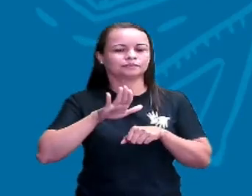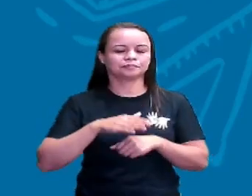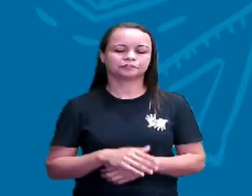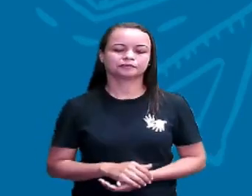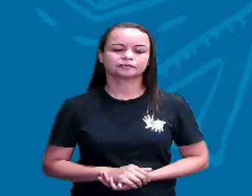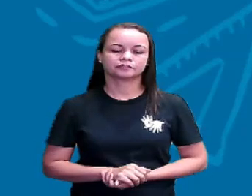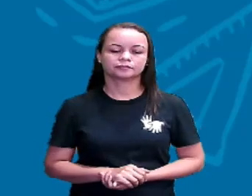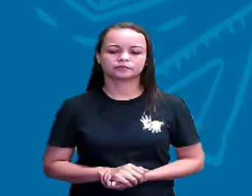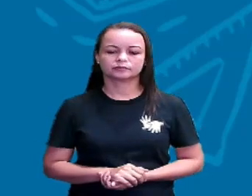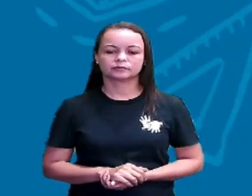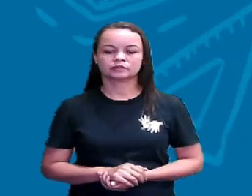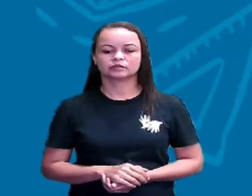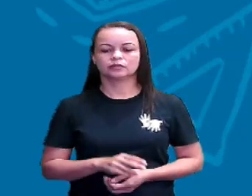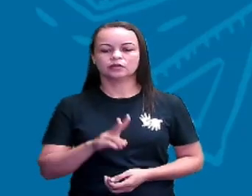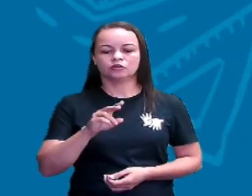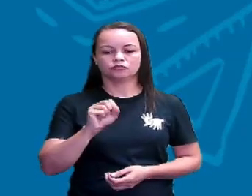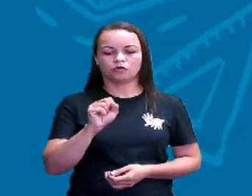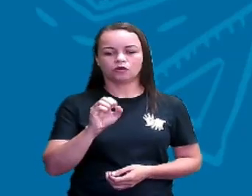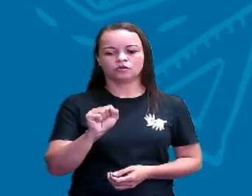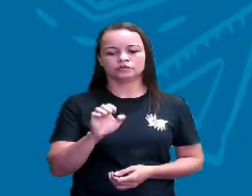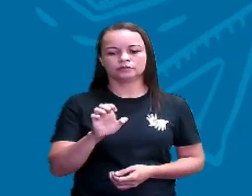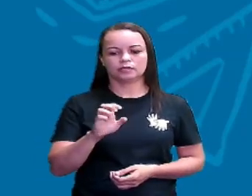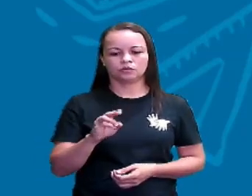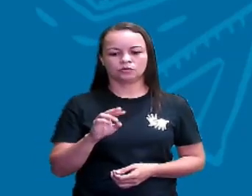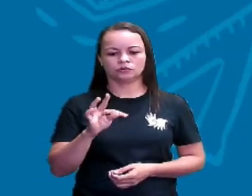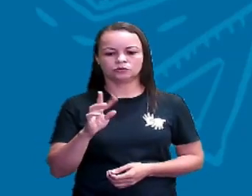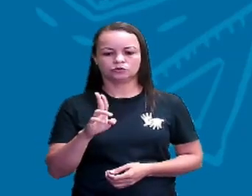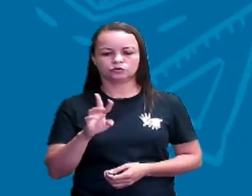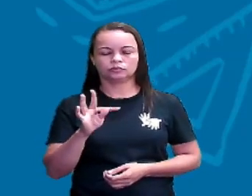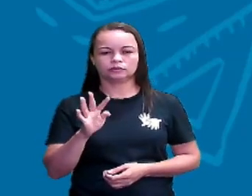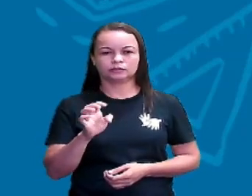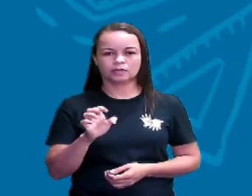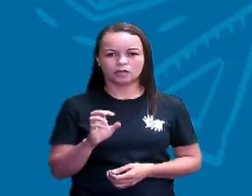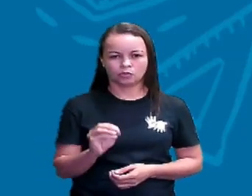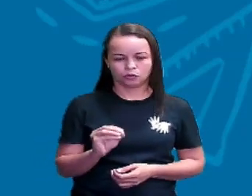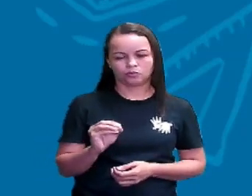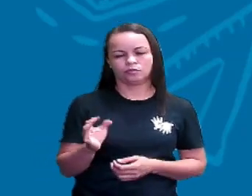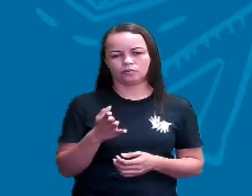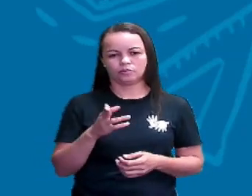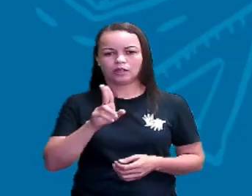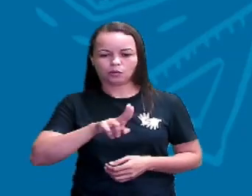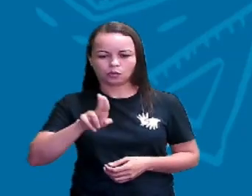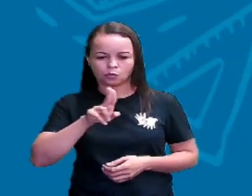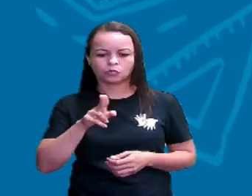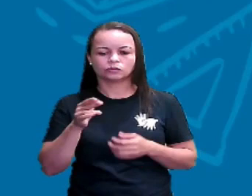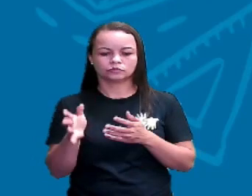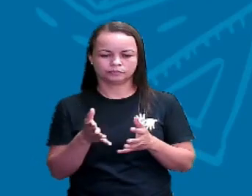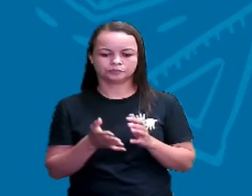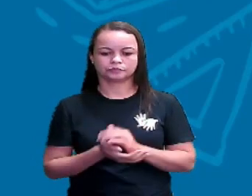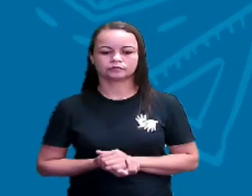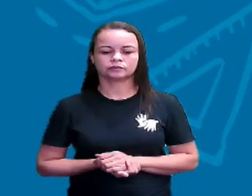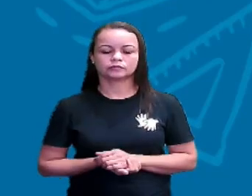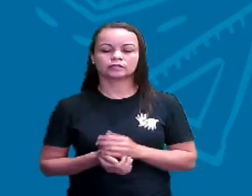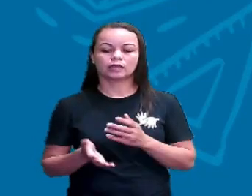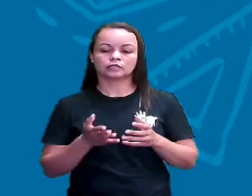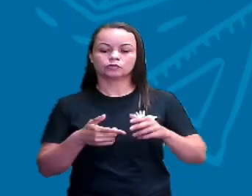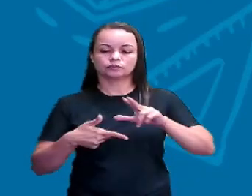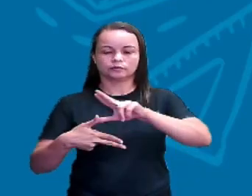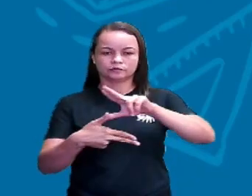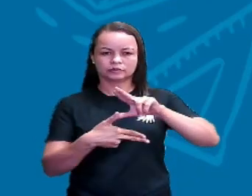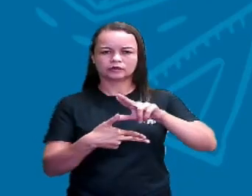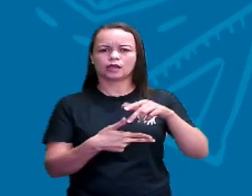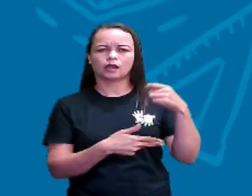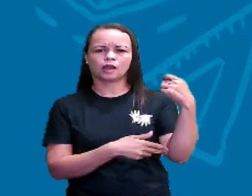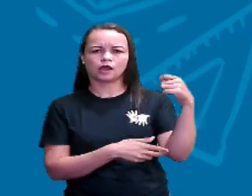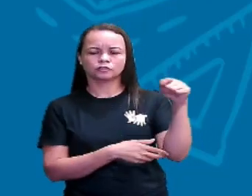você e tuteu, para resumir. O você é a forma de tratamento mais utilizada em países latino-americanos como